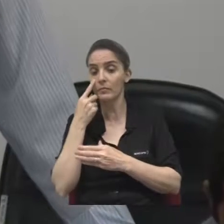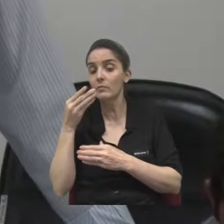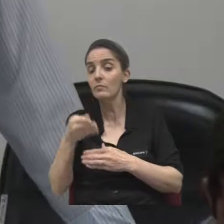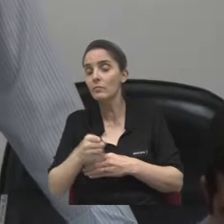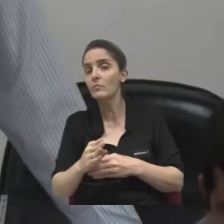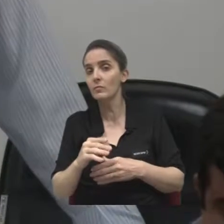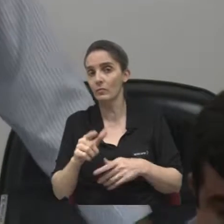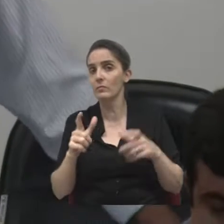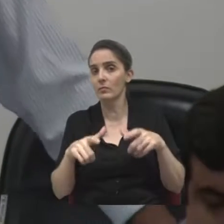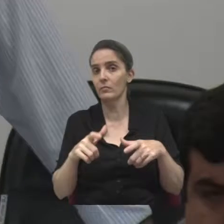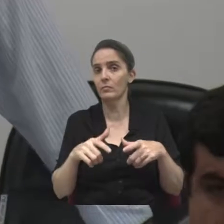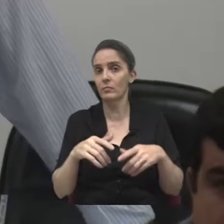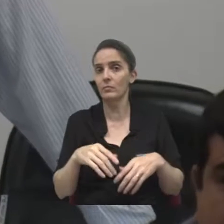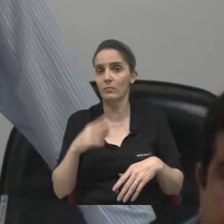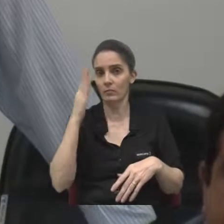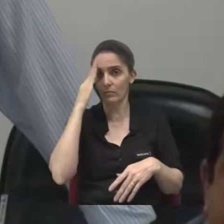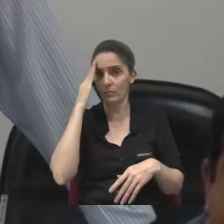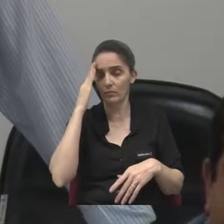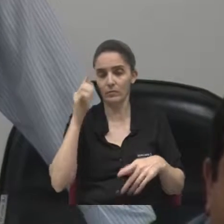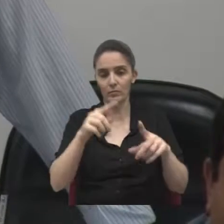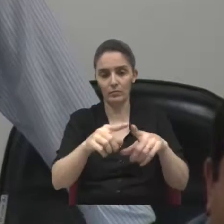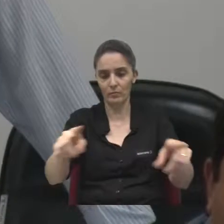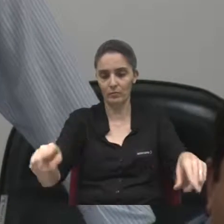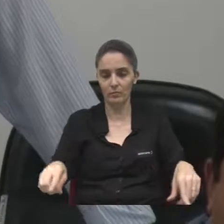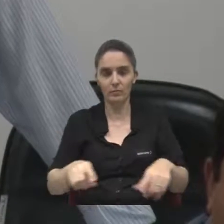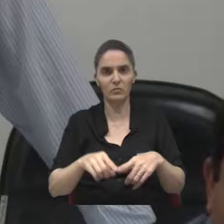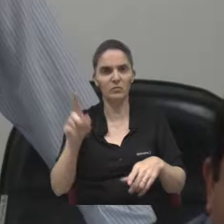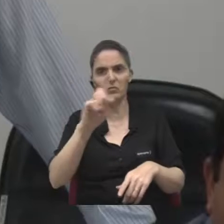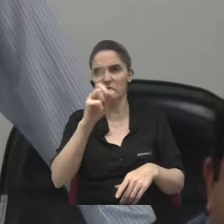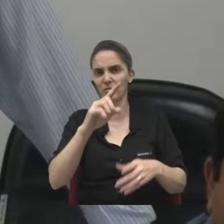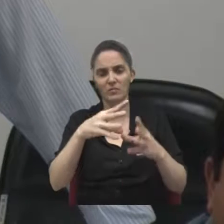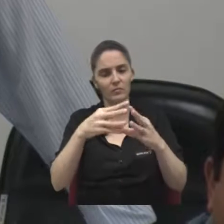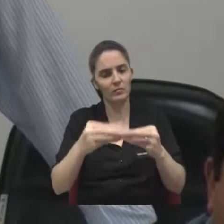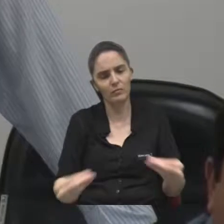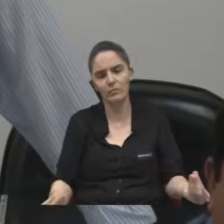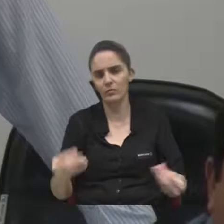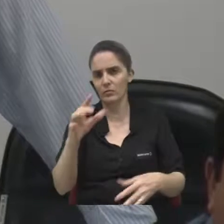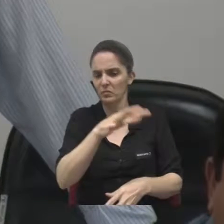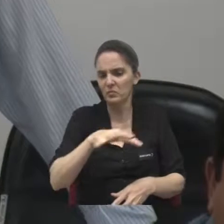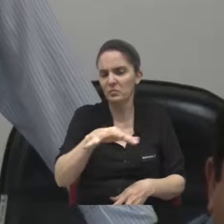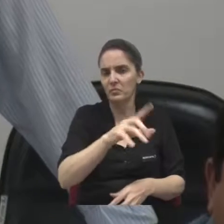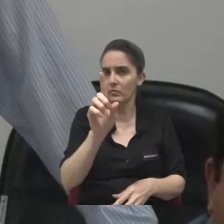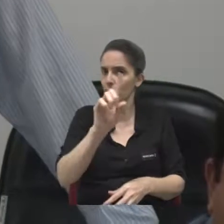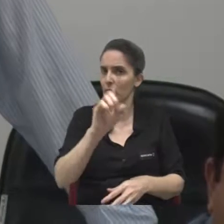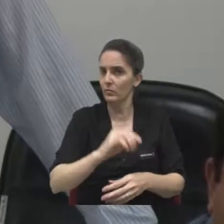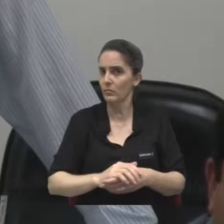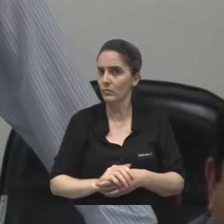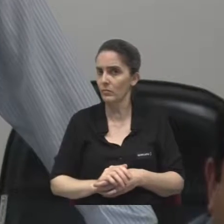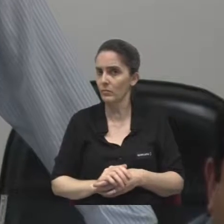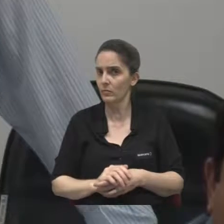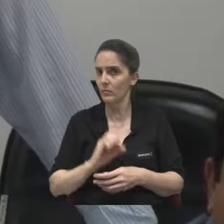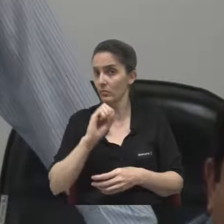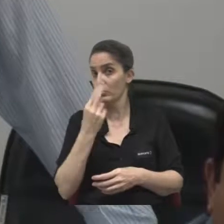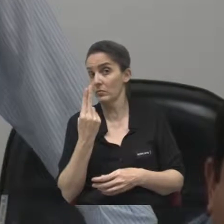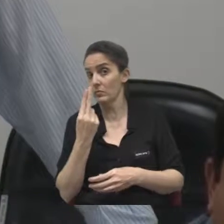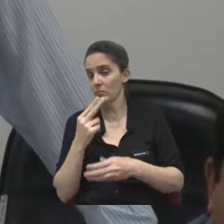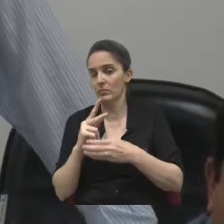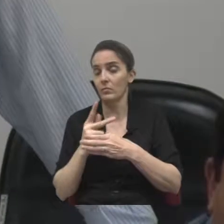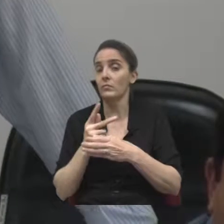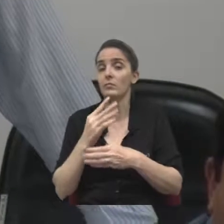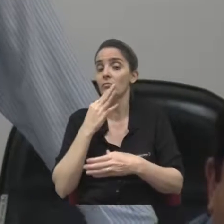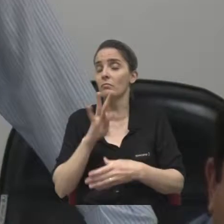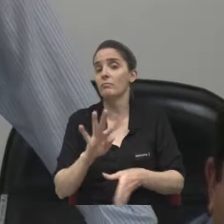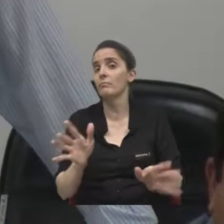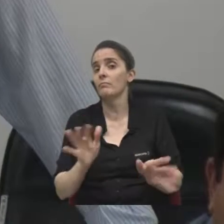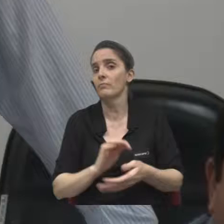que aquela área não está degradada e não está poluída. Ou eu não conheço isso de terra, onde que eu até meus 25 anos